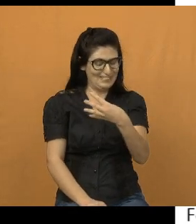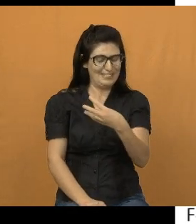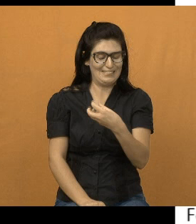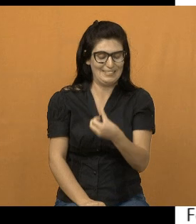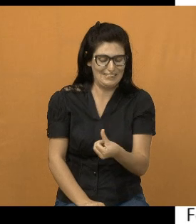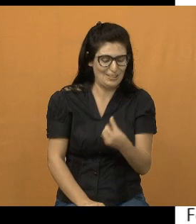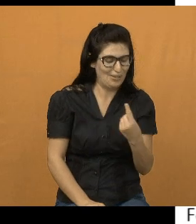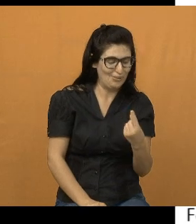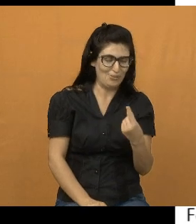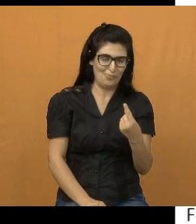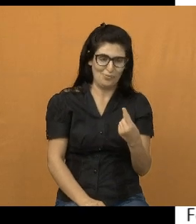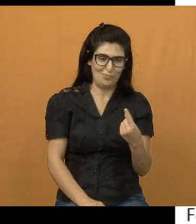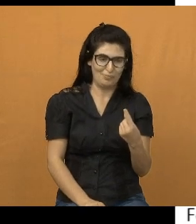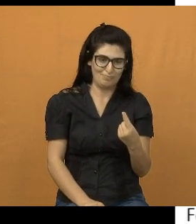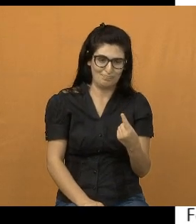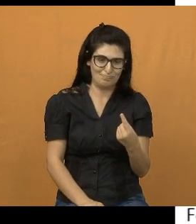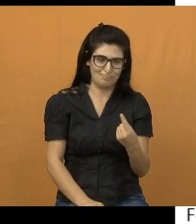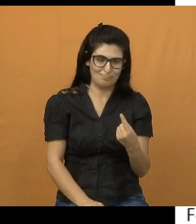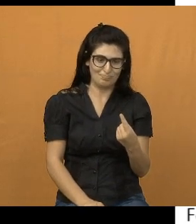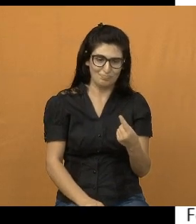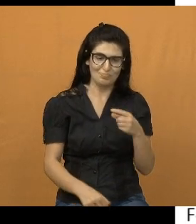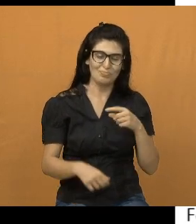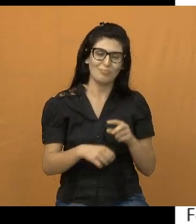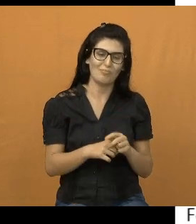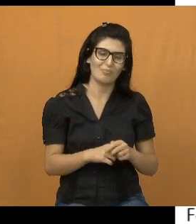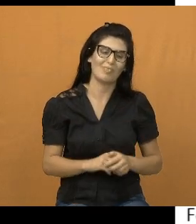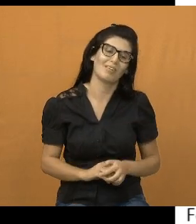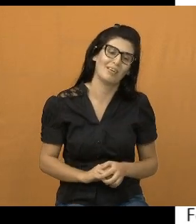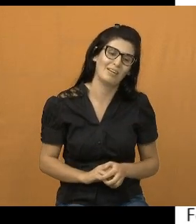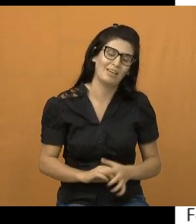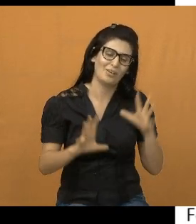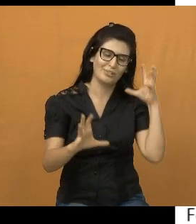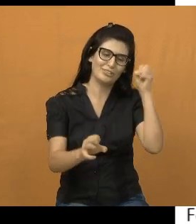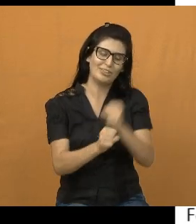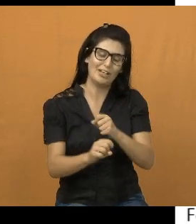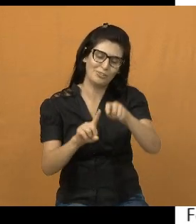7.461 atendimentos, e o total por mês,